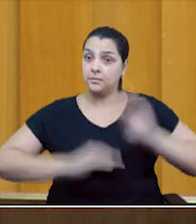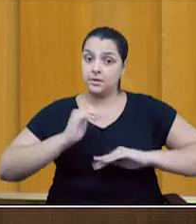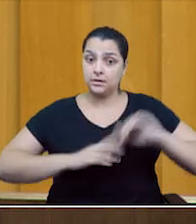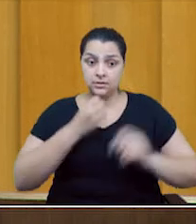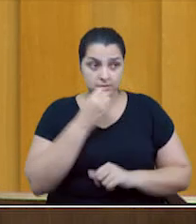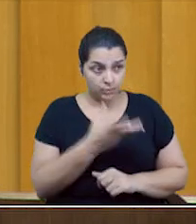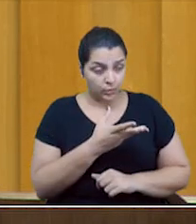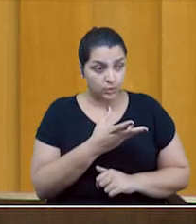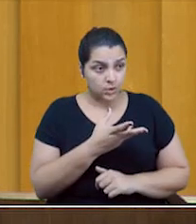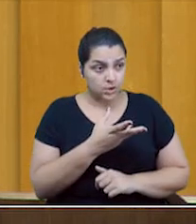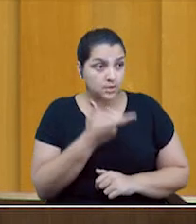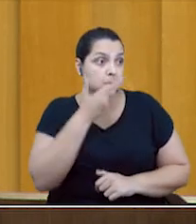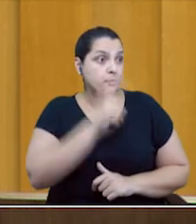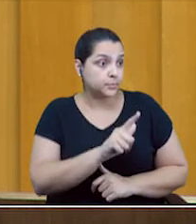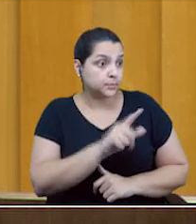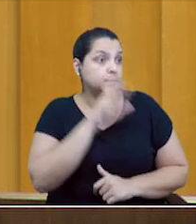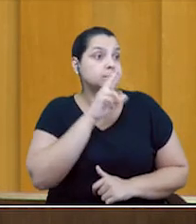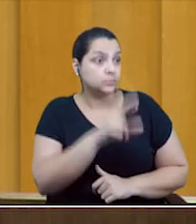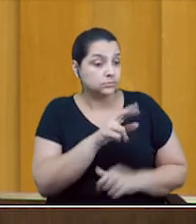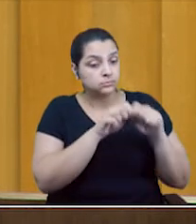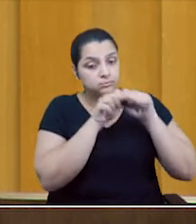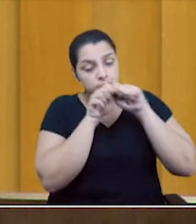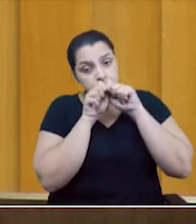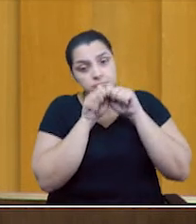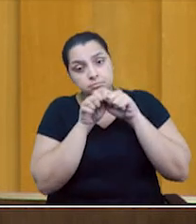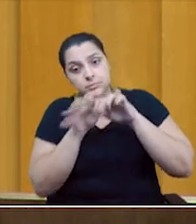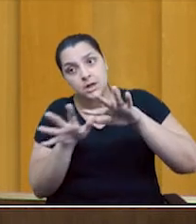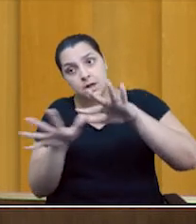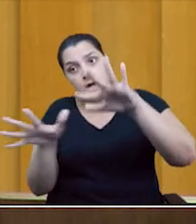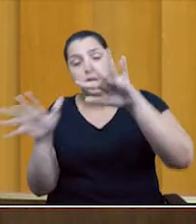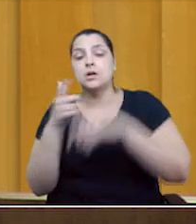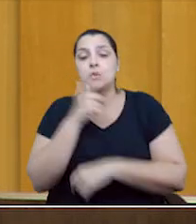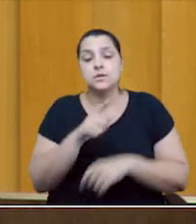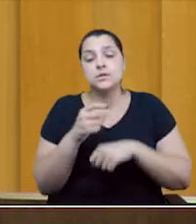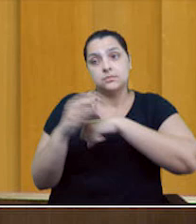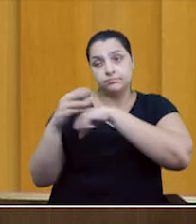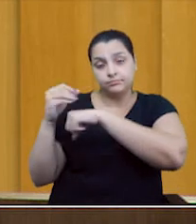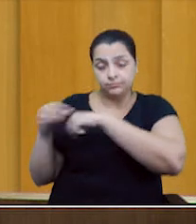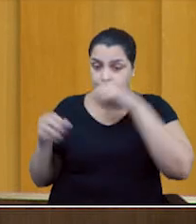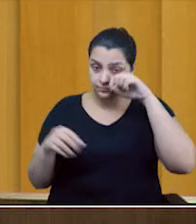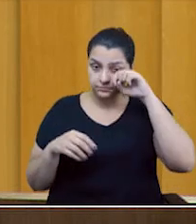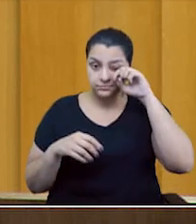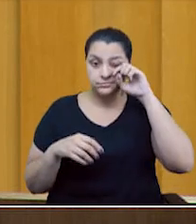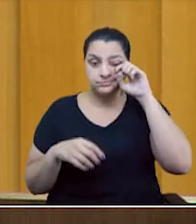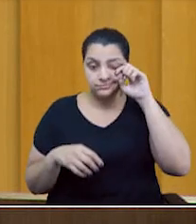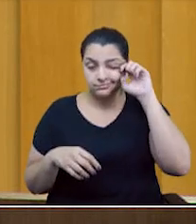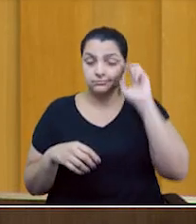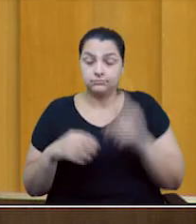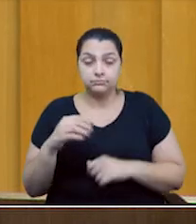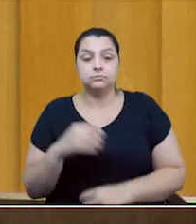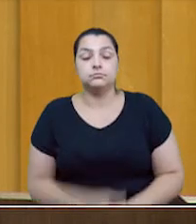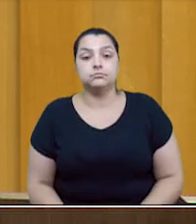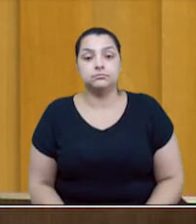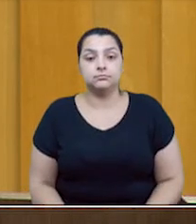via Coleprecor para todos os demais tribunais essa prática bem desenvolvida. E diante